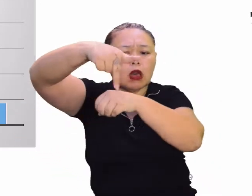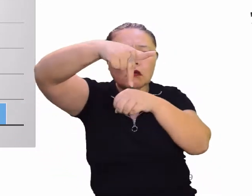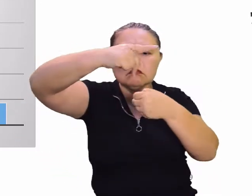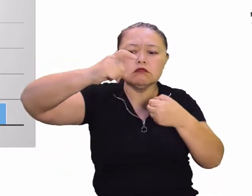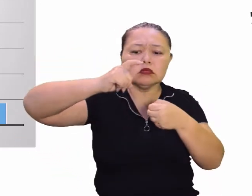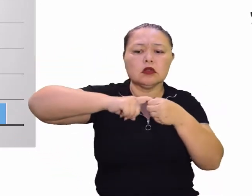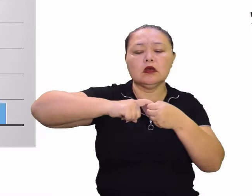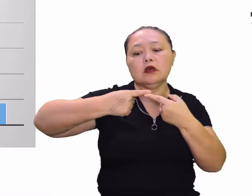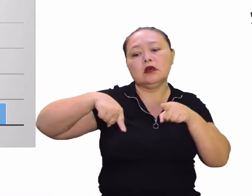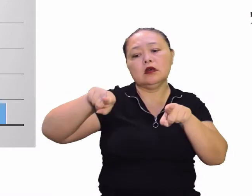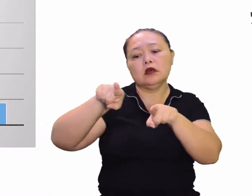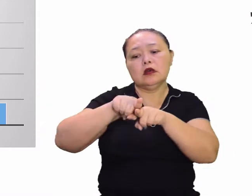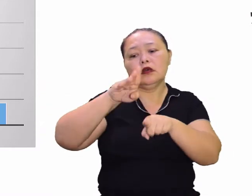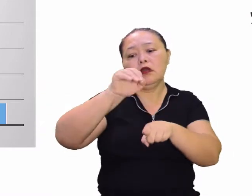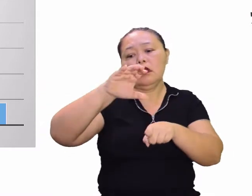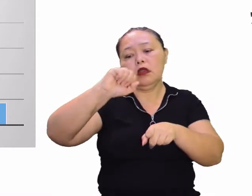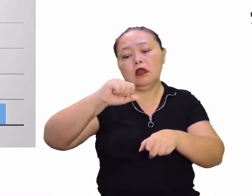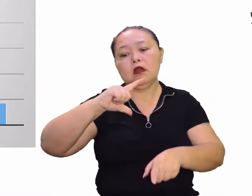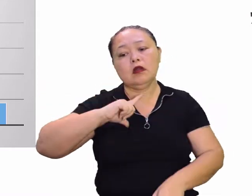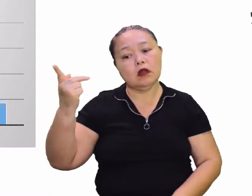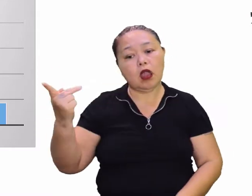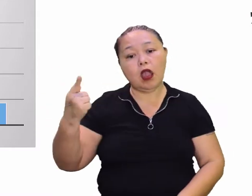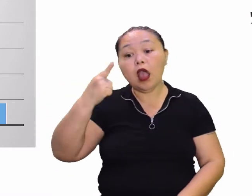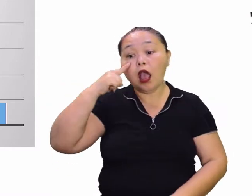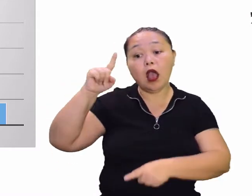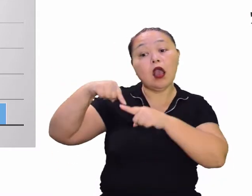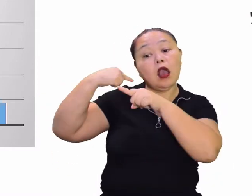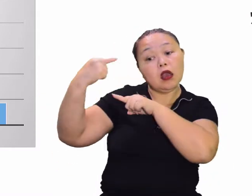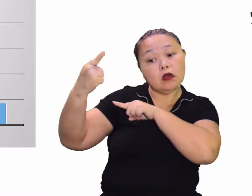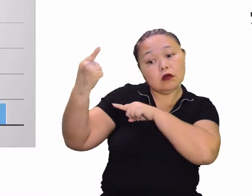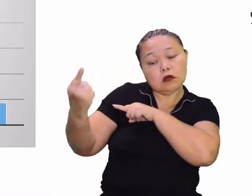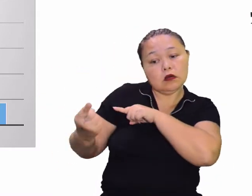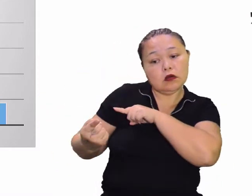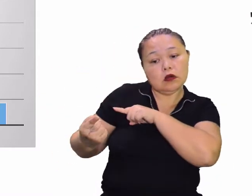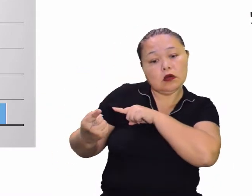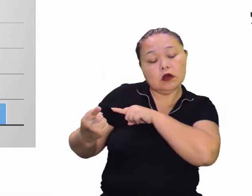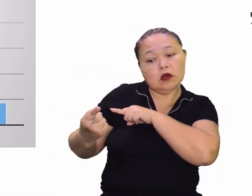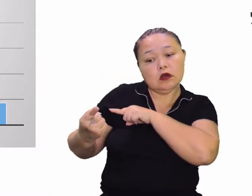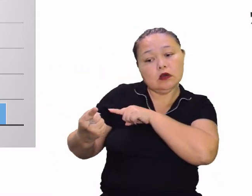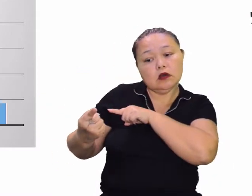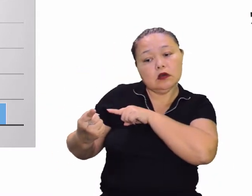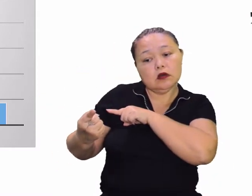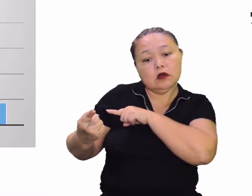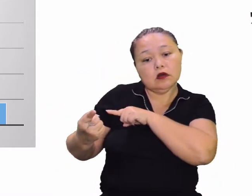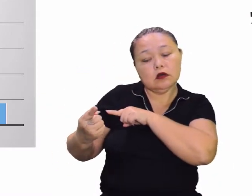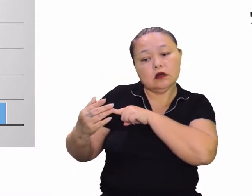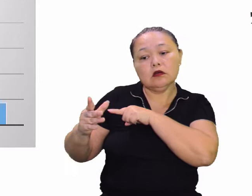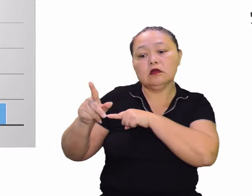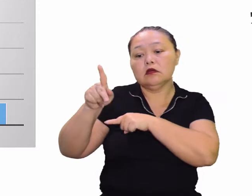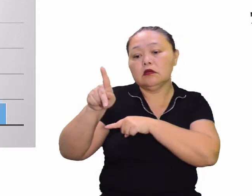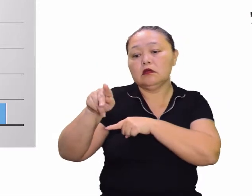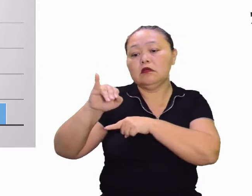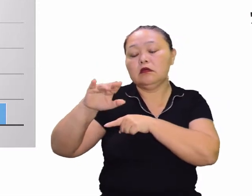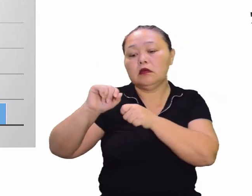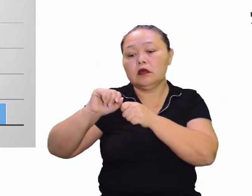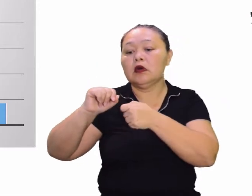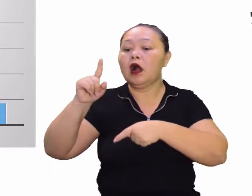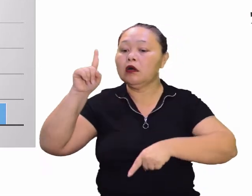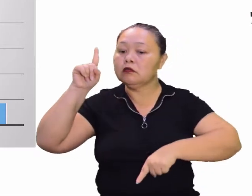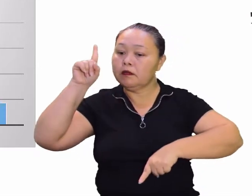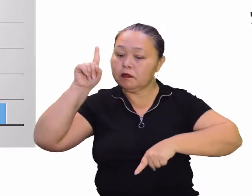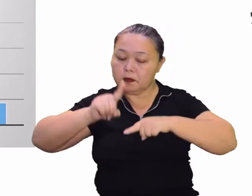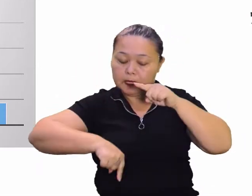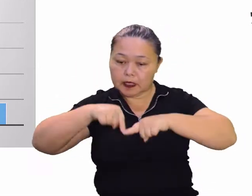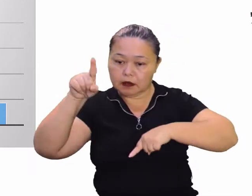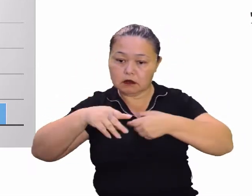do BRICS. Por isso que isso acaba refletindo aí nessa questão aí do seu PIB. E a produção